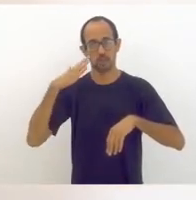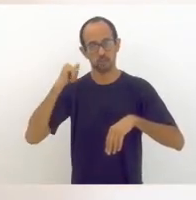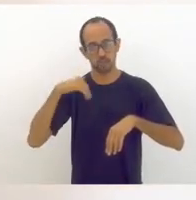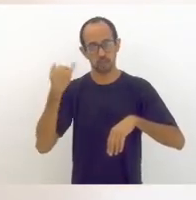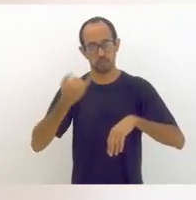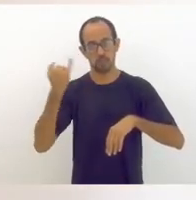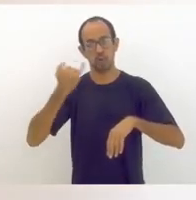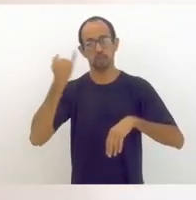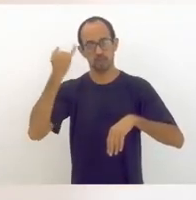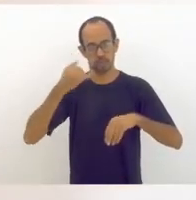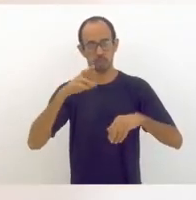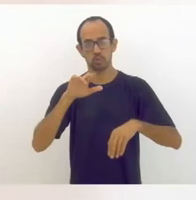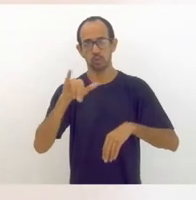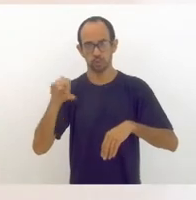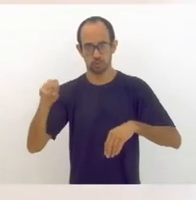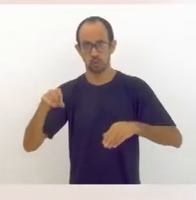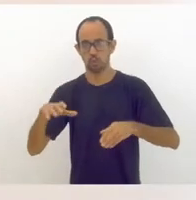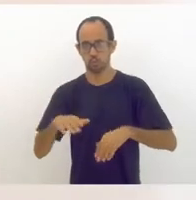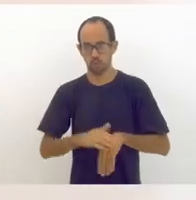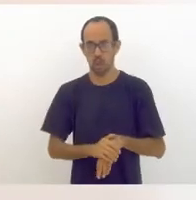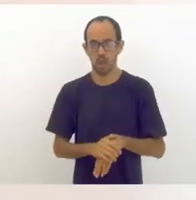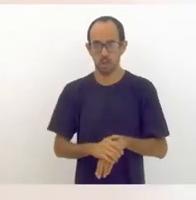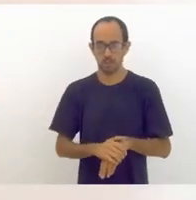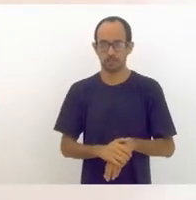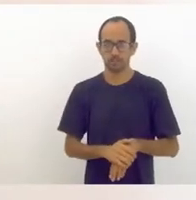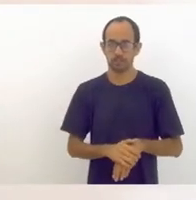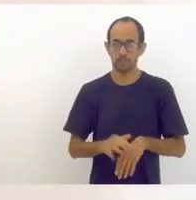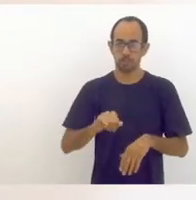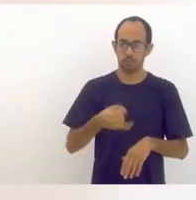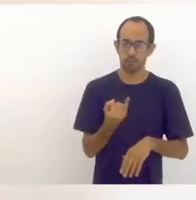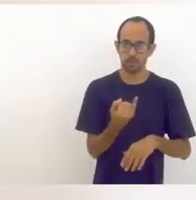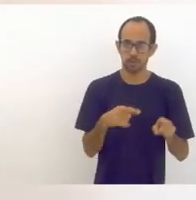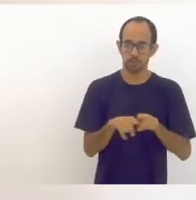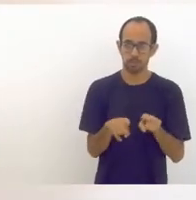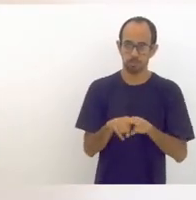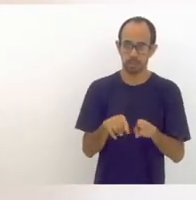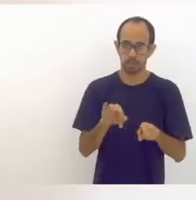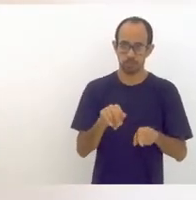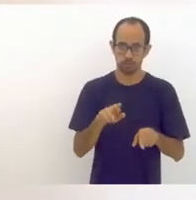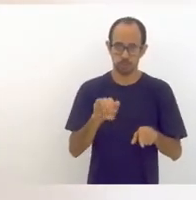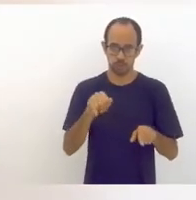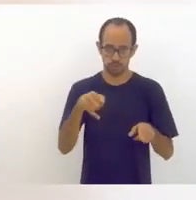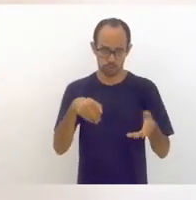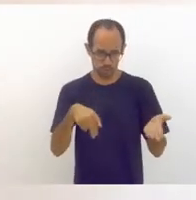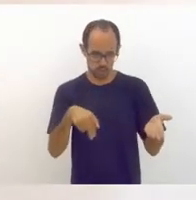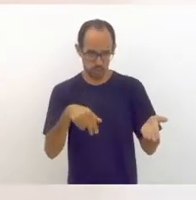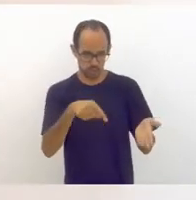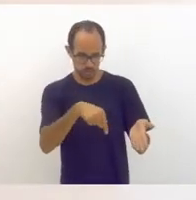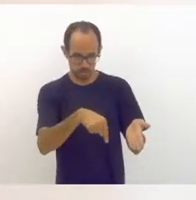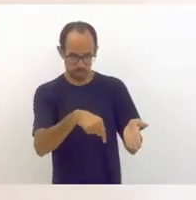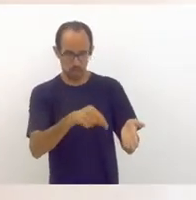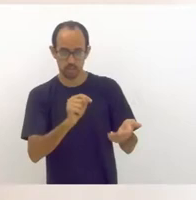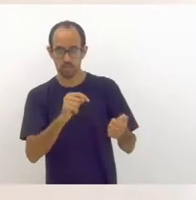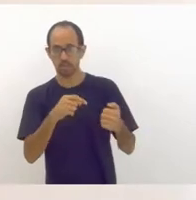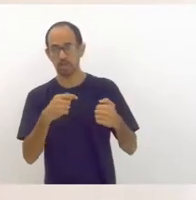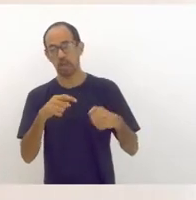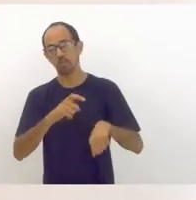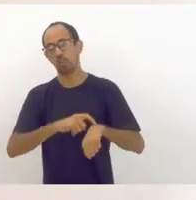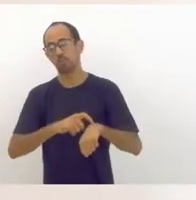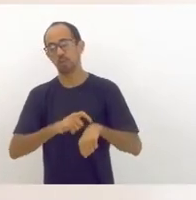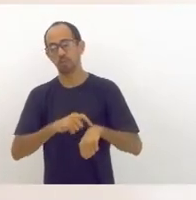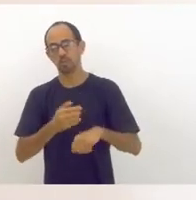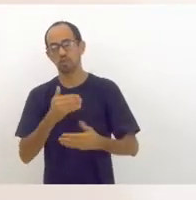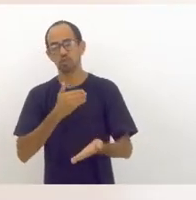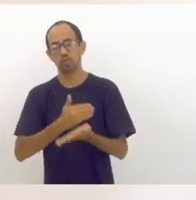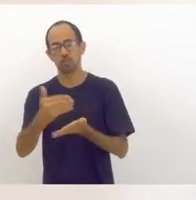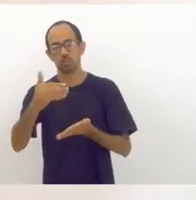deixa da Firjan e do automotivo, está na hora de nós começarmos a ver mais além do que